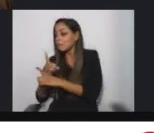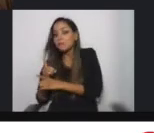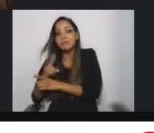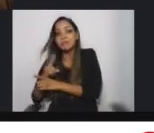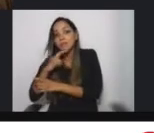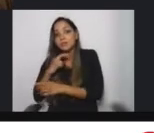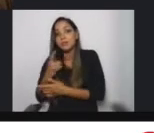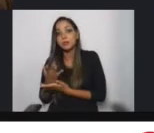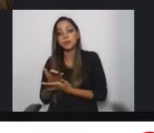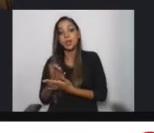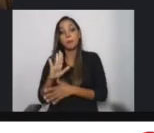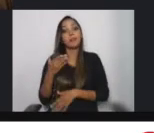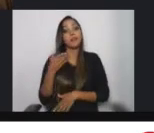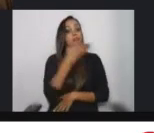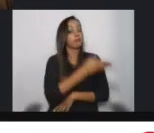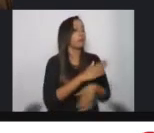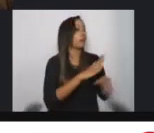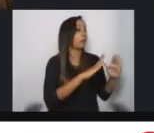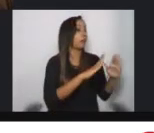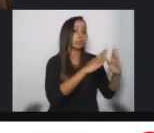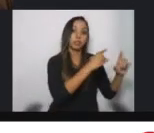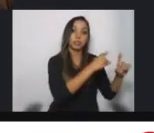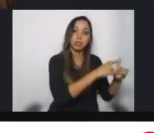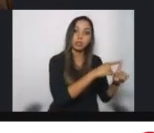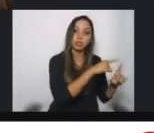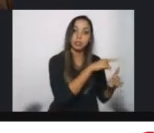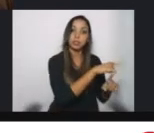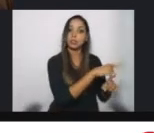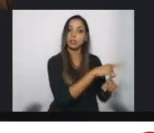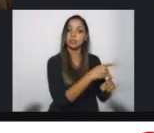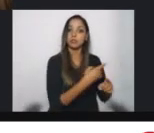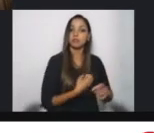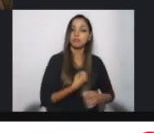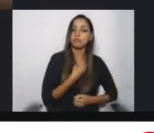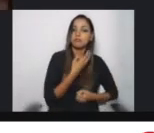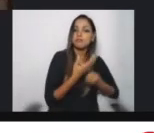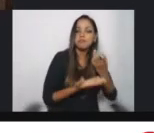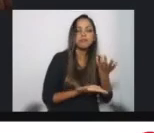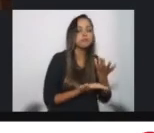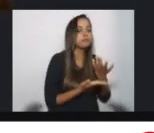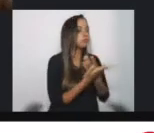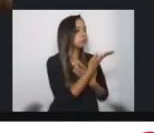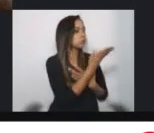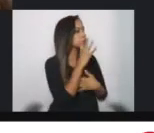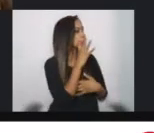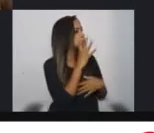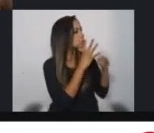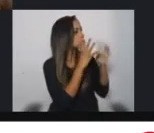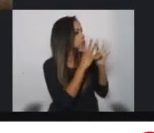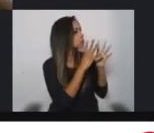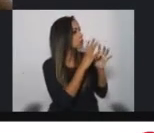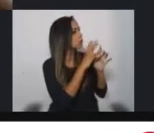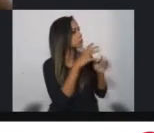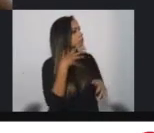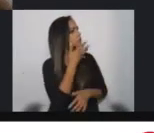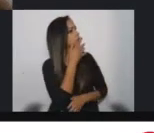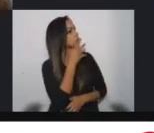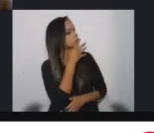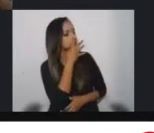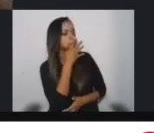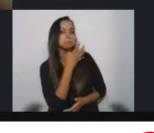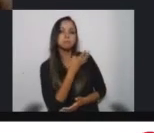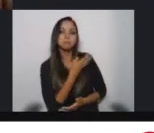o rito religioso que você seguir, e você consegue encontrá-la, né?